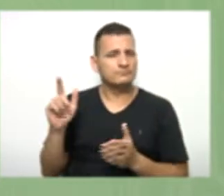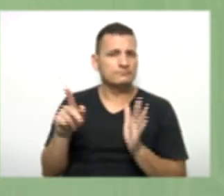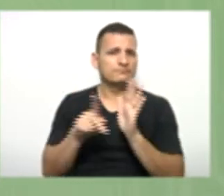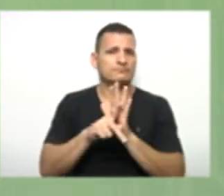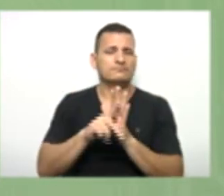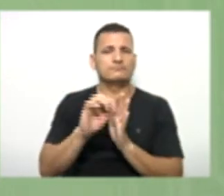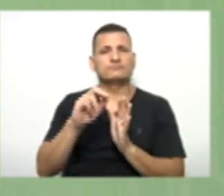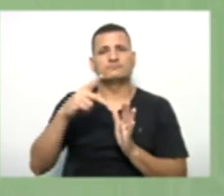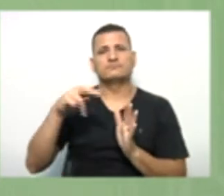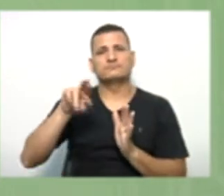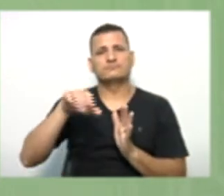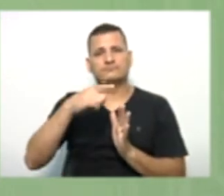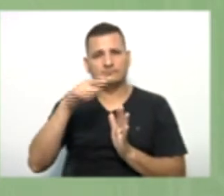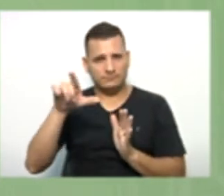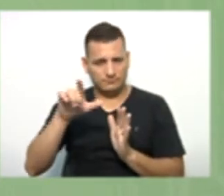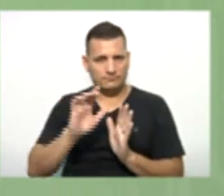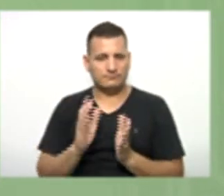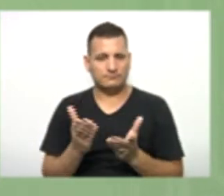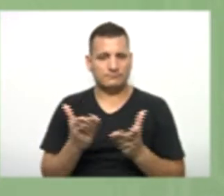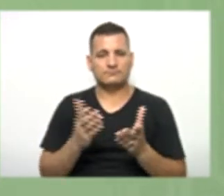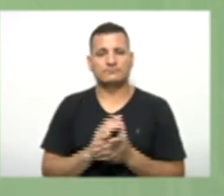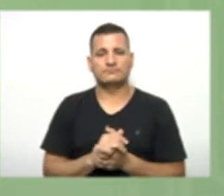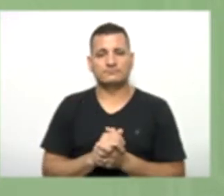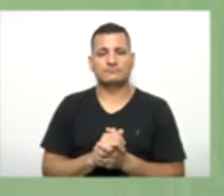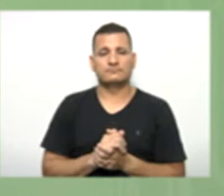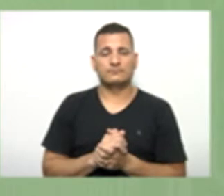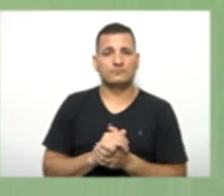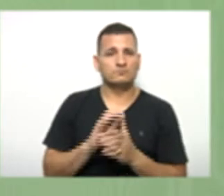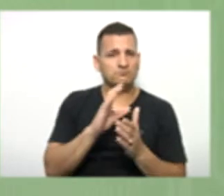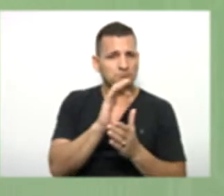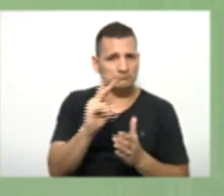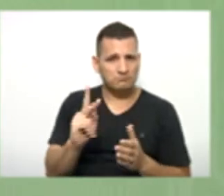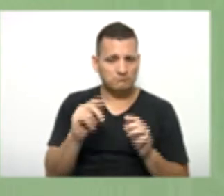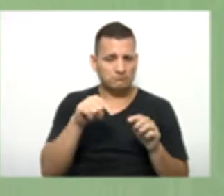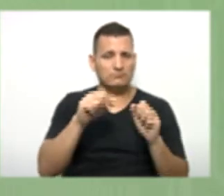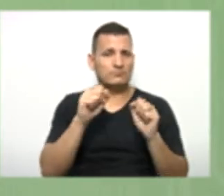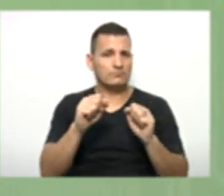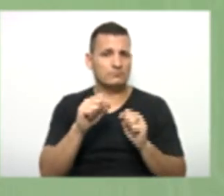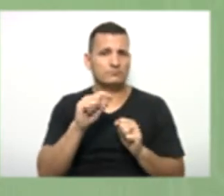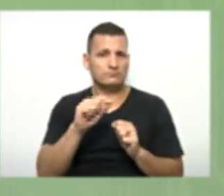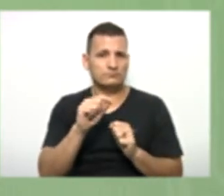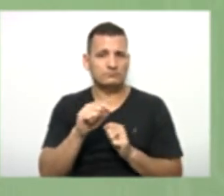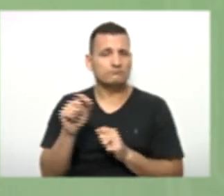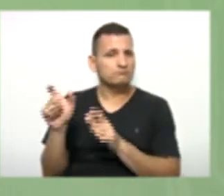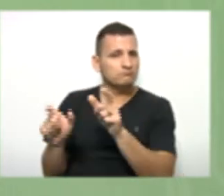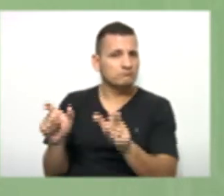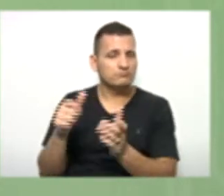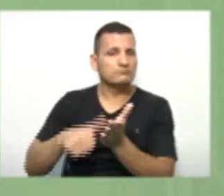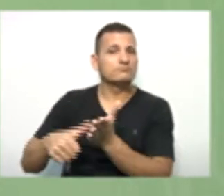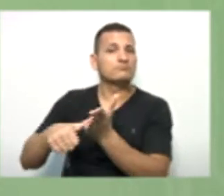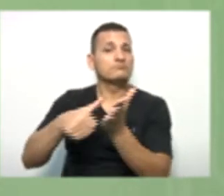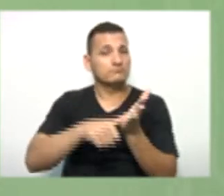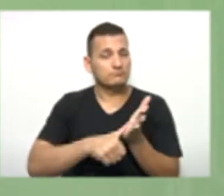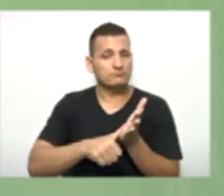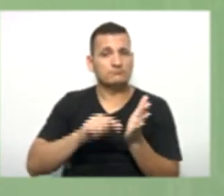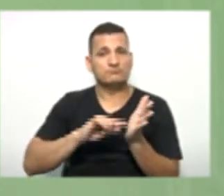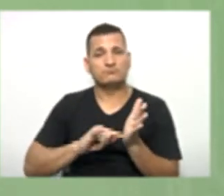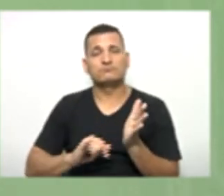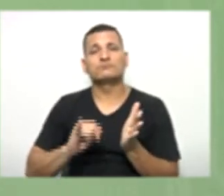cooperativa. Poderá as cooperativas remunerar o capital social dos associados com juros até o máximo